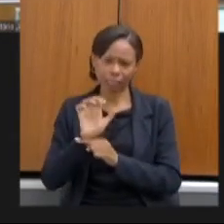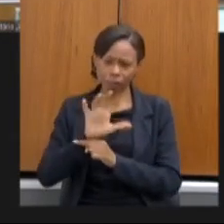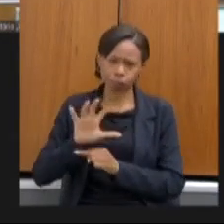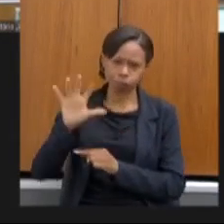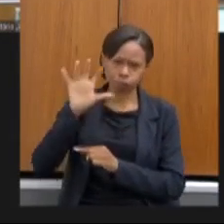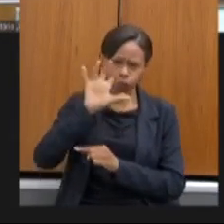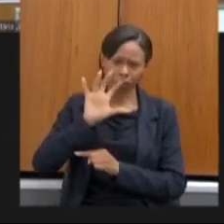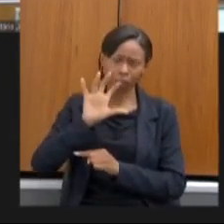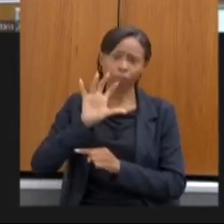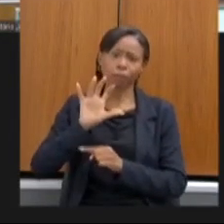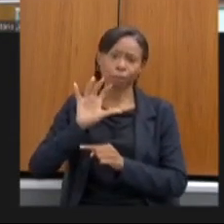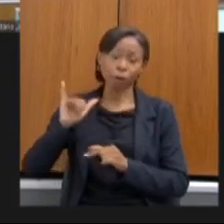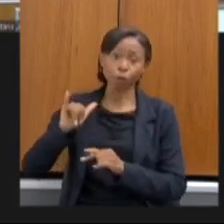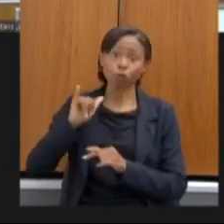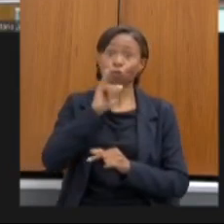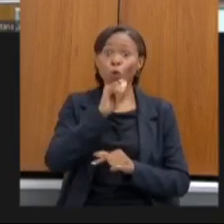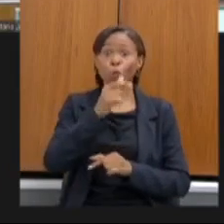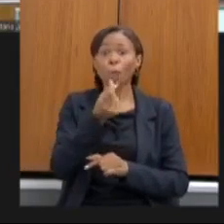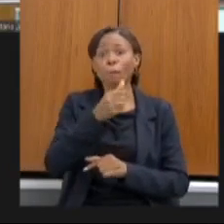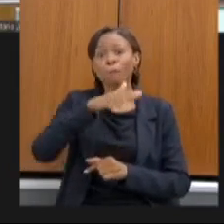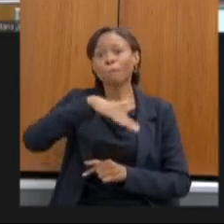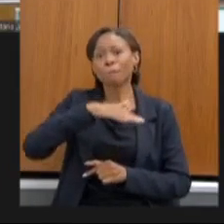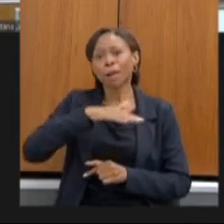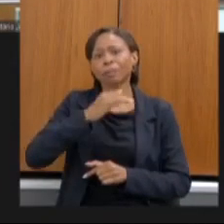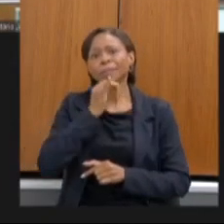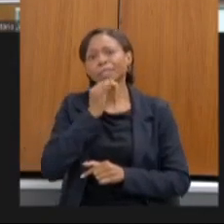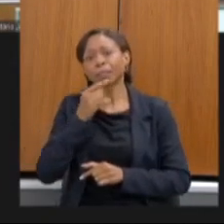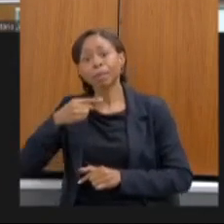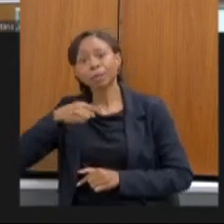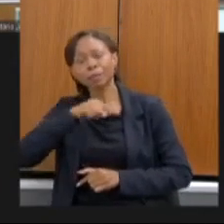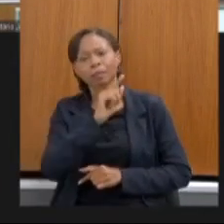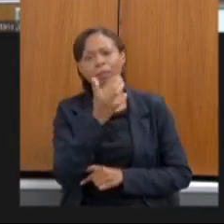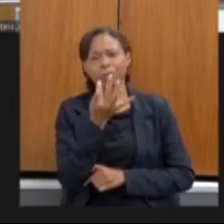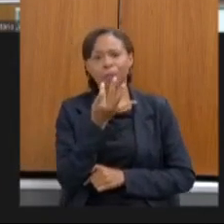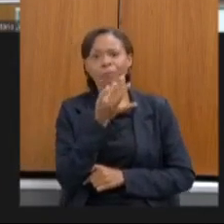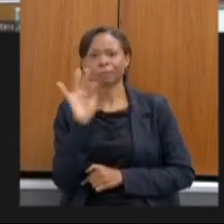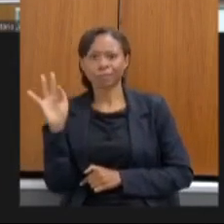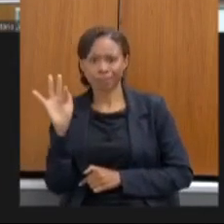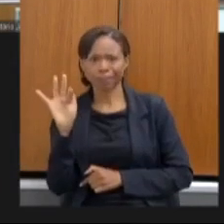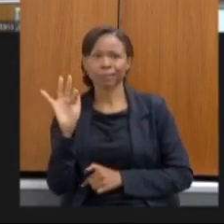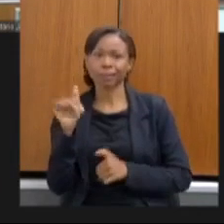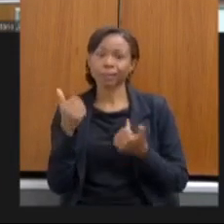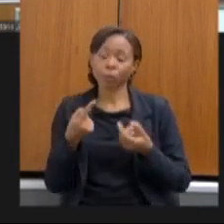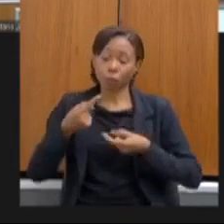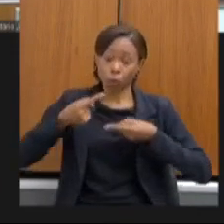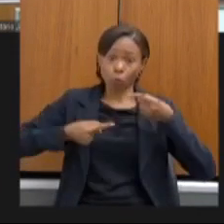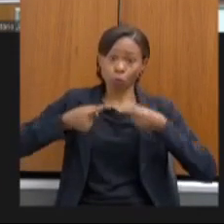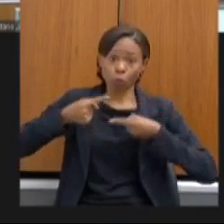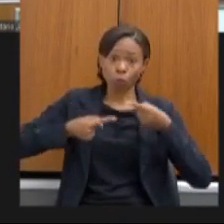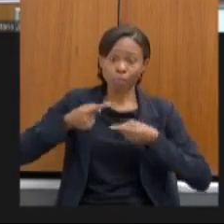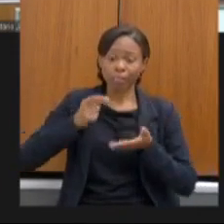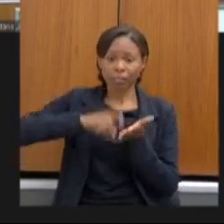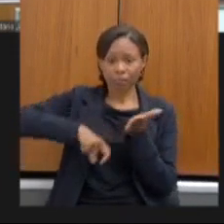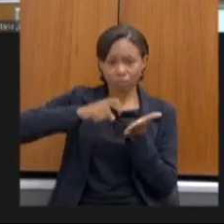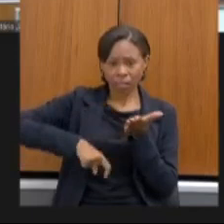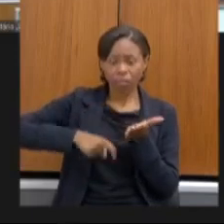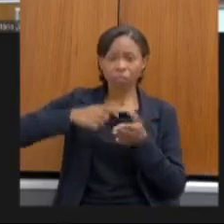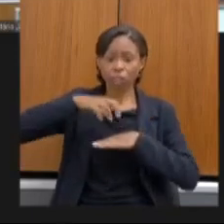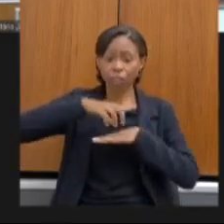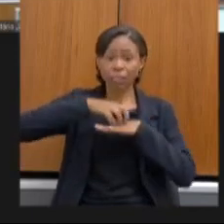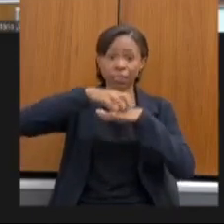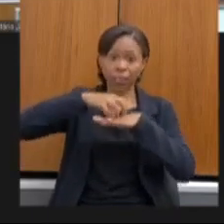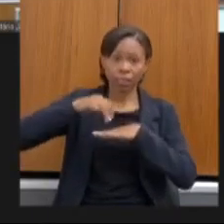estado do tamanho da França e a política de tributária de cargas está em andamento será apresentado em breve